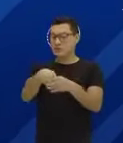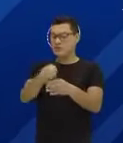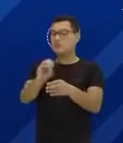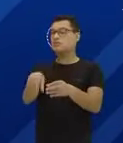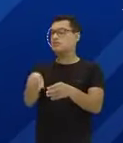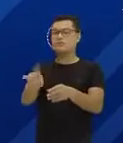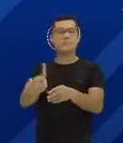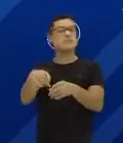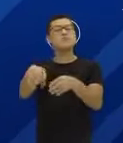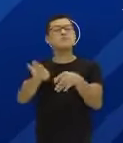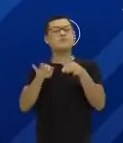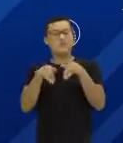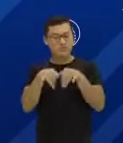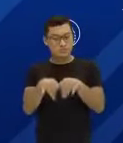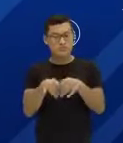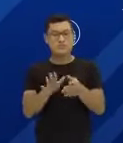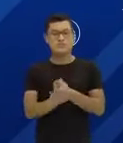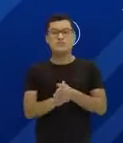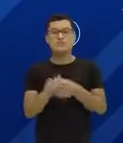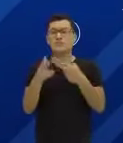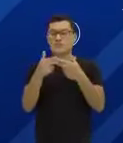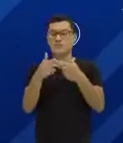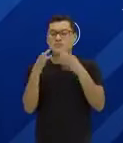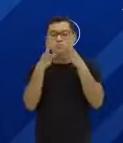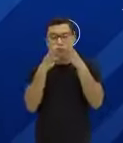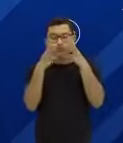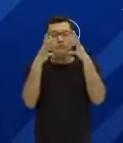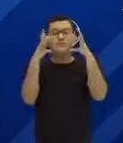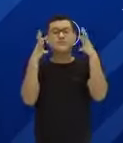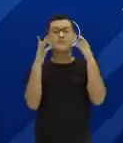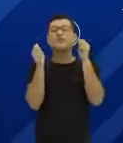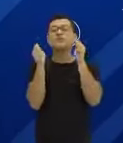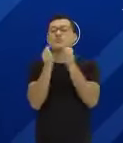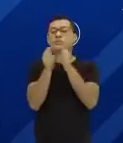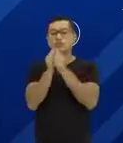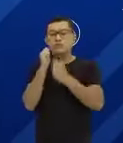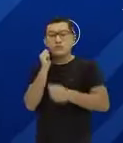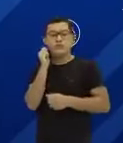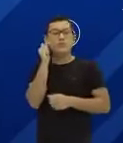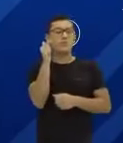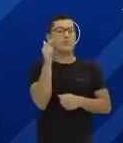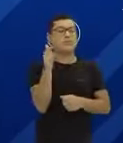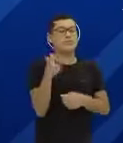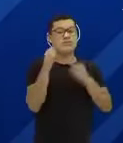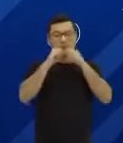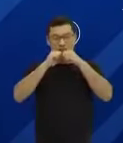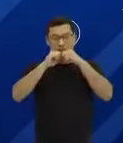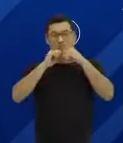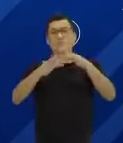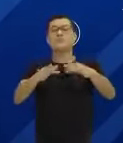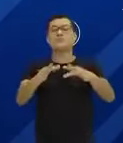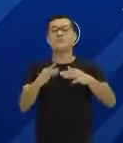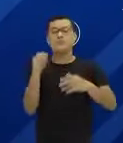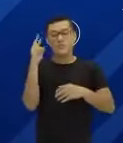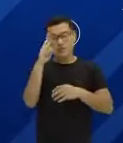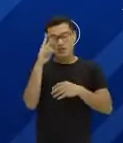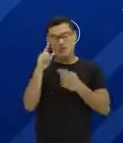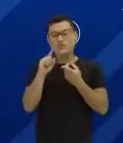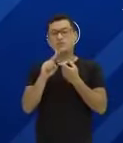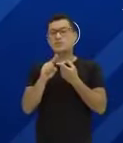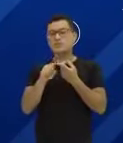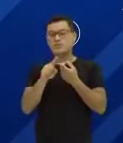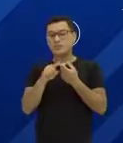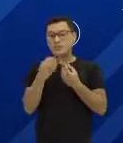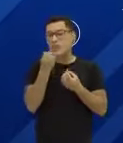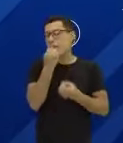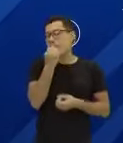tiver que sair, utilize máscaras. Juntos, iremos superar essa pandemia. Eu quero lembrar também que uma boa